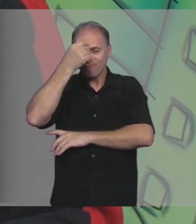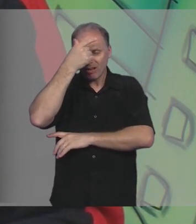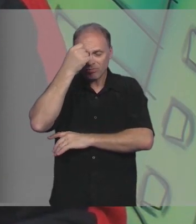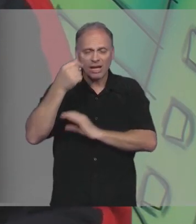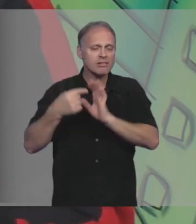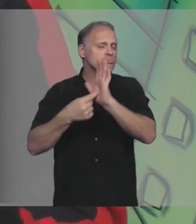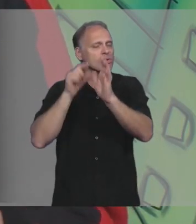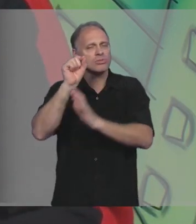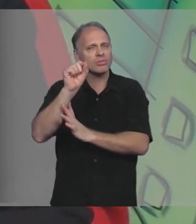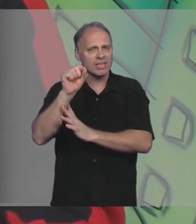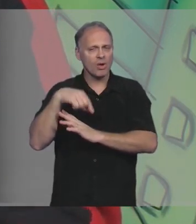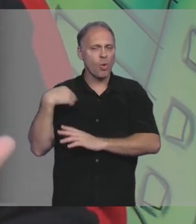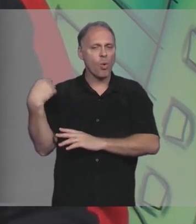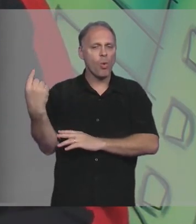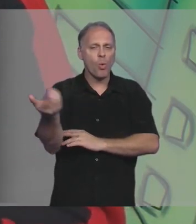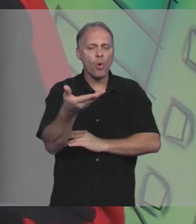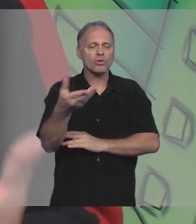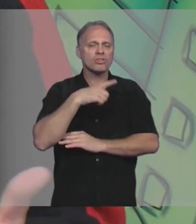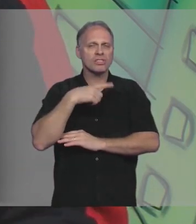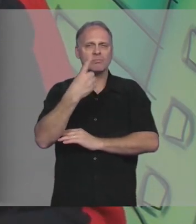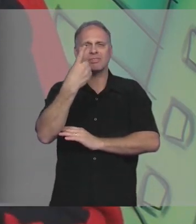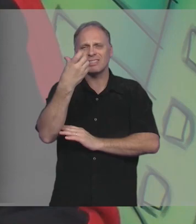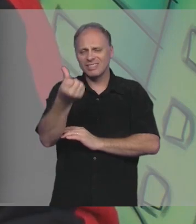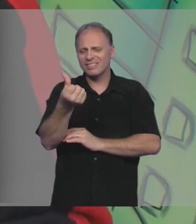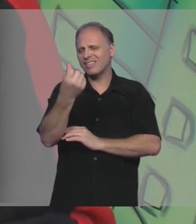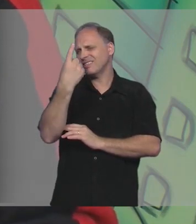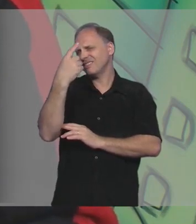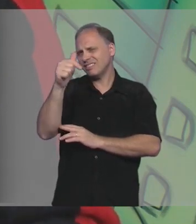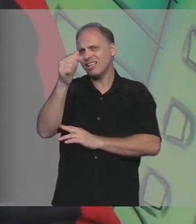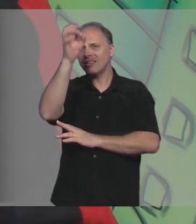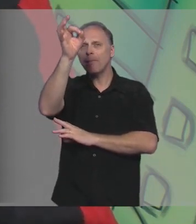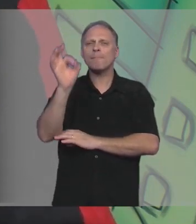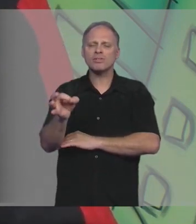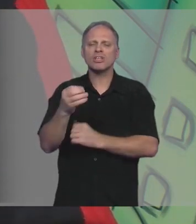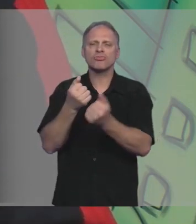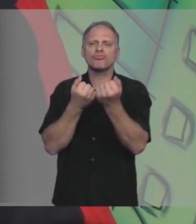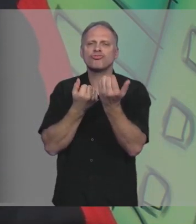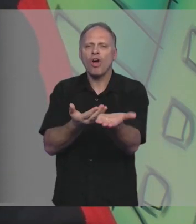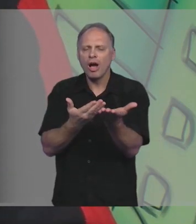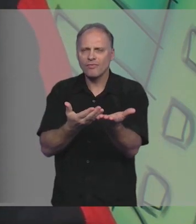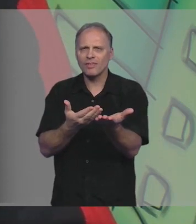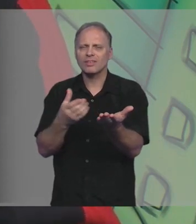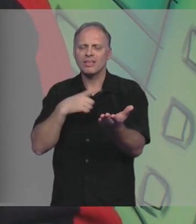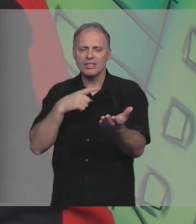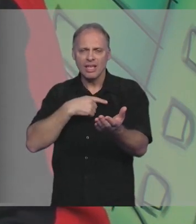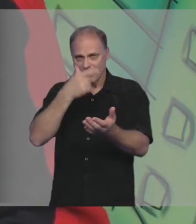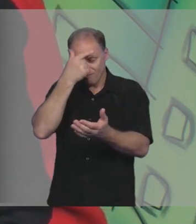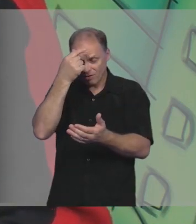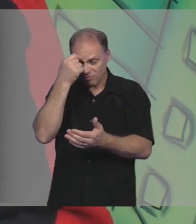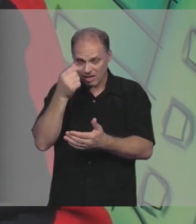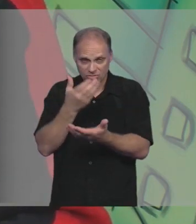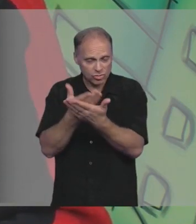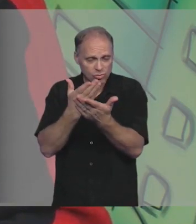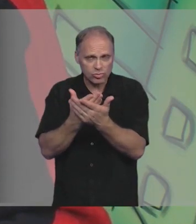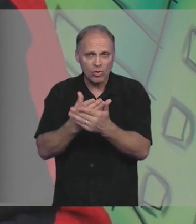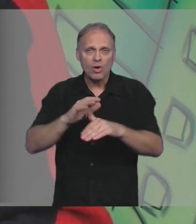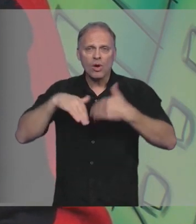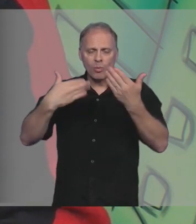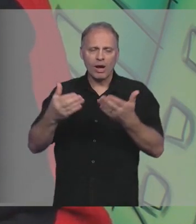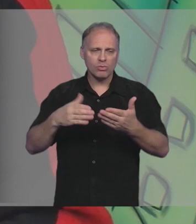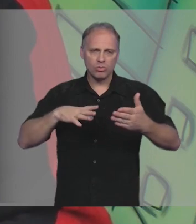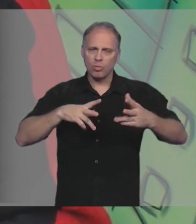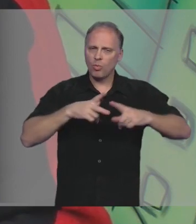aponta o seguinte: nós hoje temos em torno de 16%, 17% de jovens que acessam o nível superior. Quando você estagna